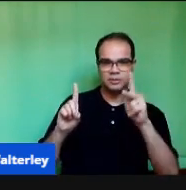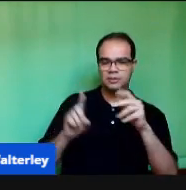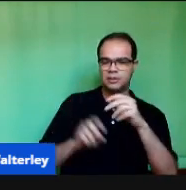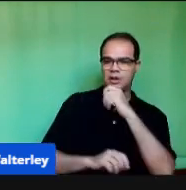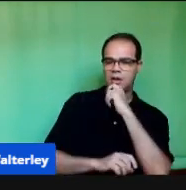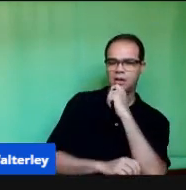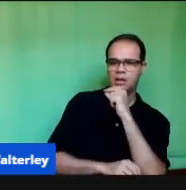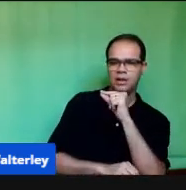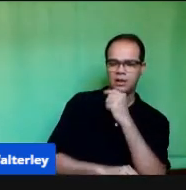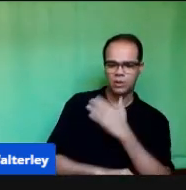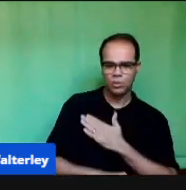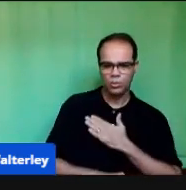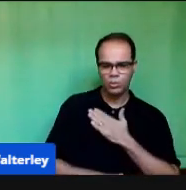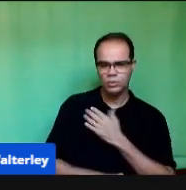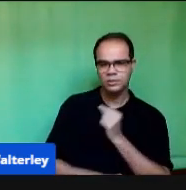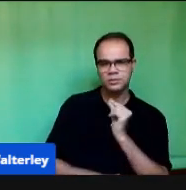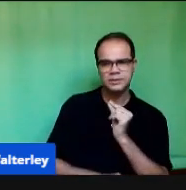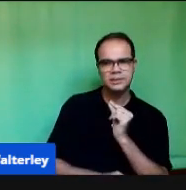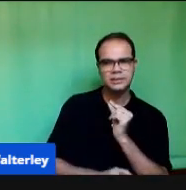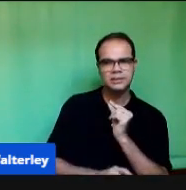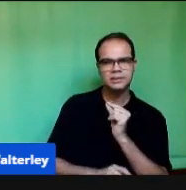possam se